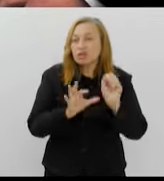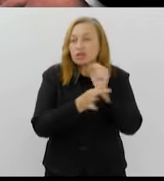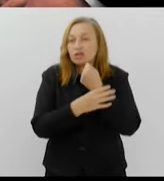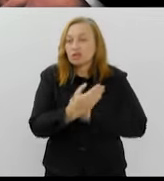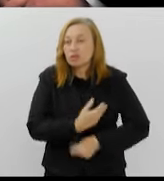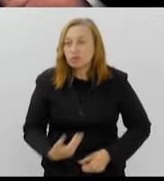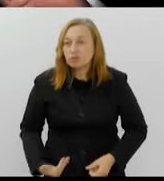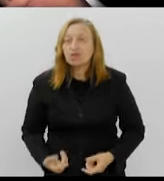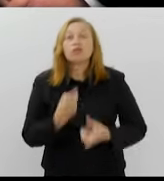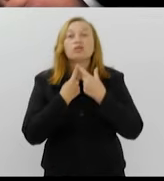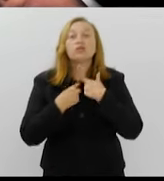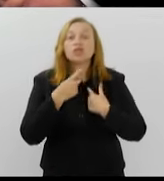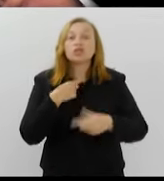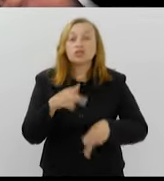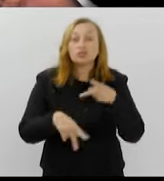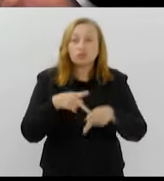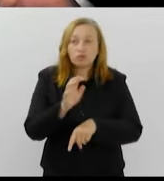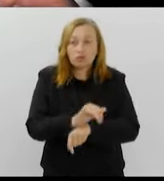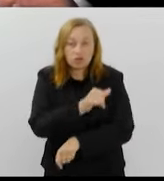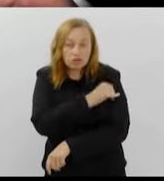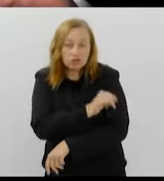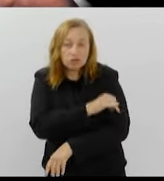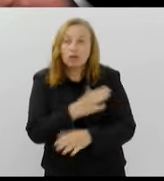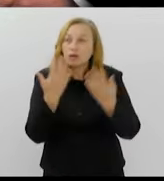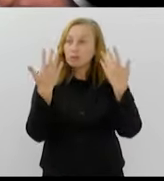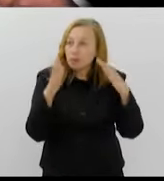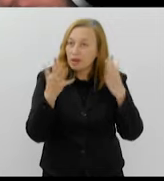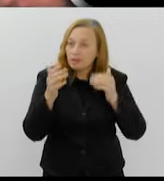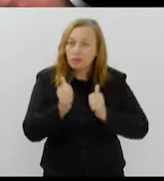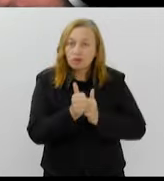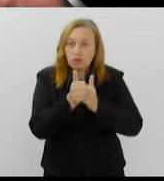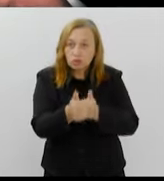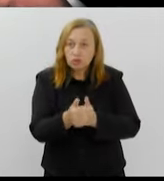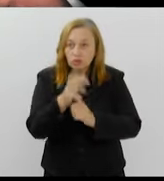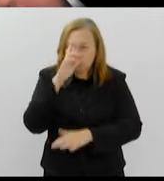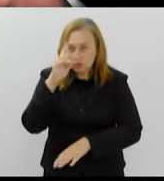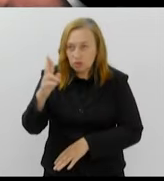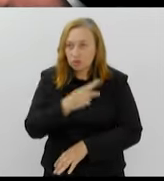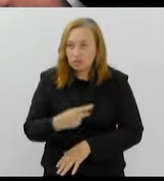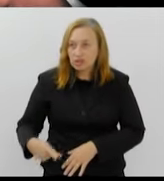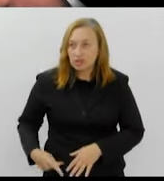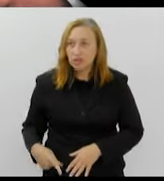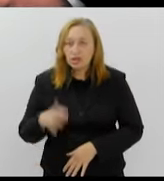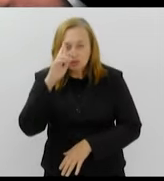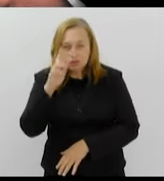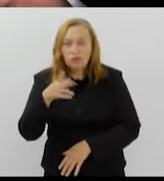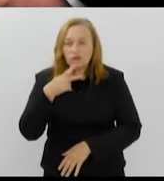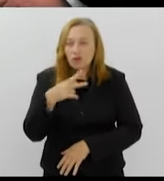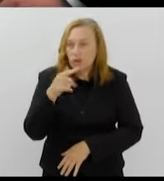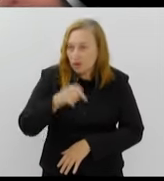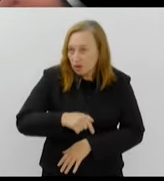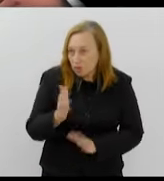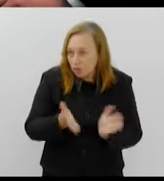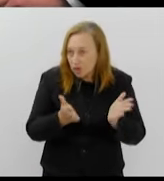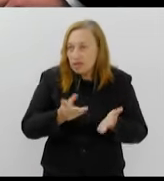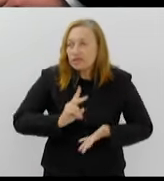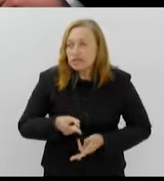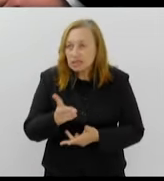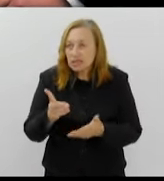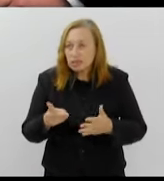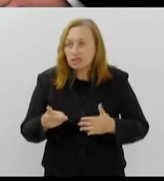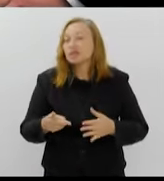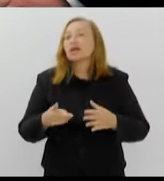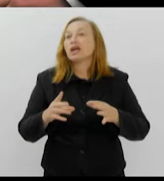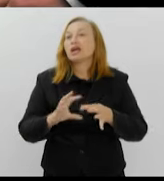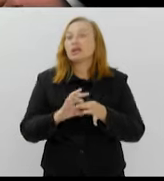um desejo do cidadão do Rio de Janeiro então parabenizar a conduta de vossa excelência e o que vossa excelência falou aqui agora que sempre estará aberto